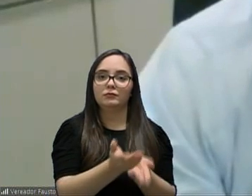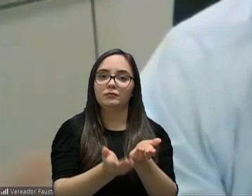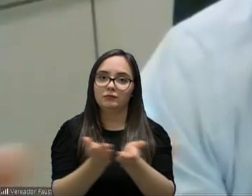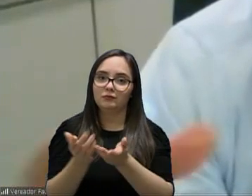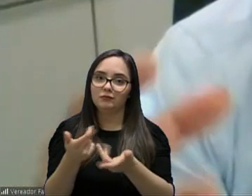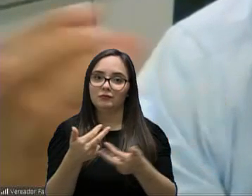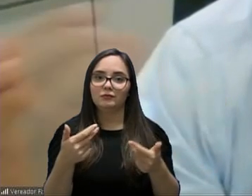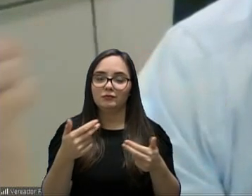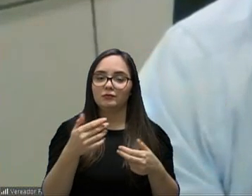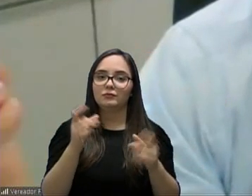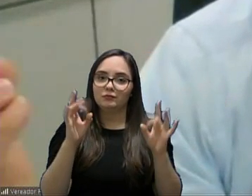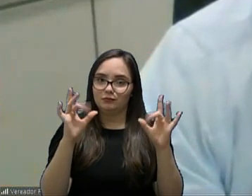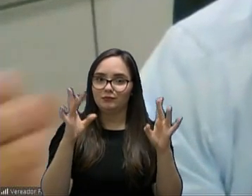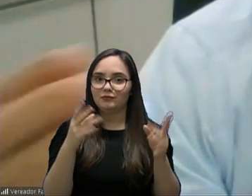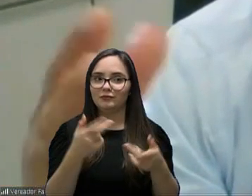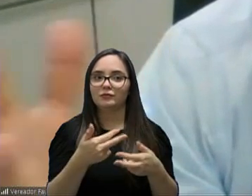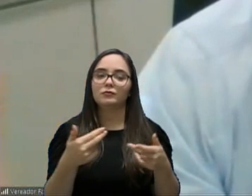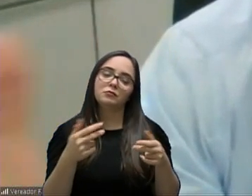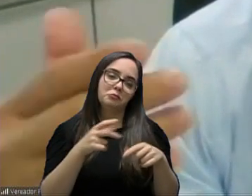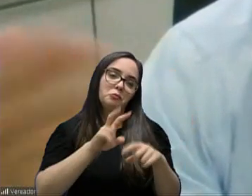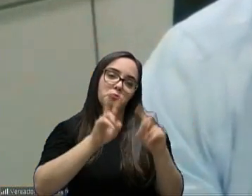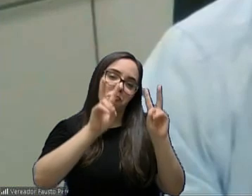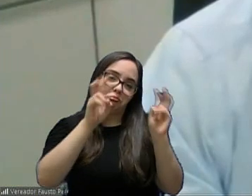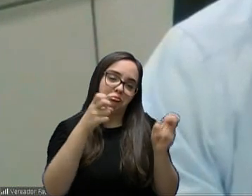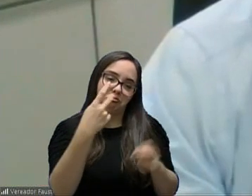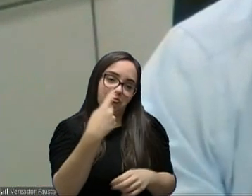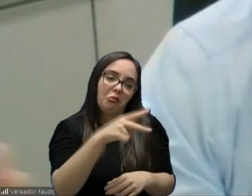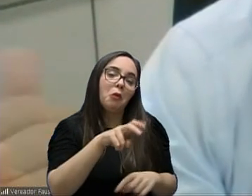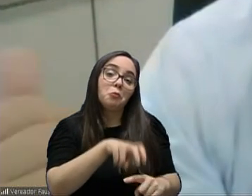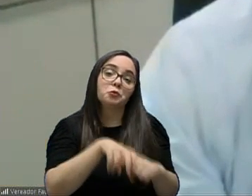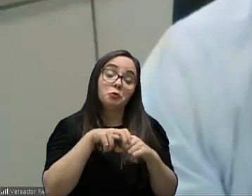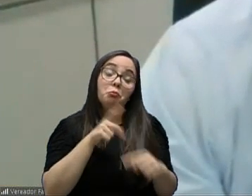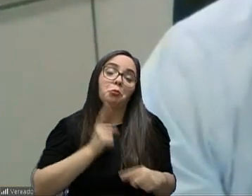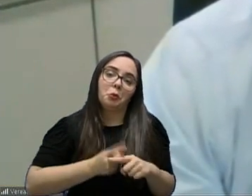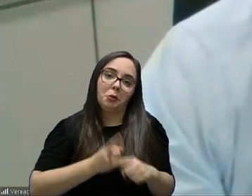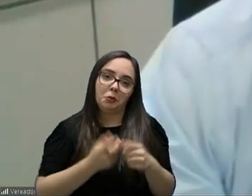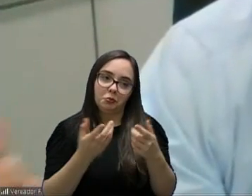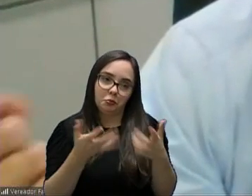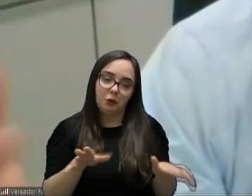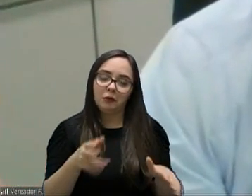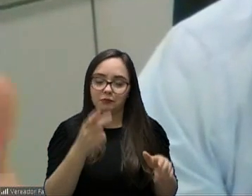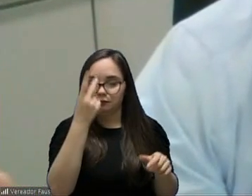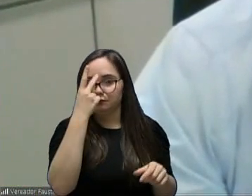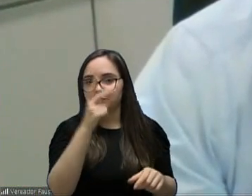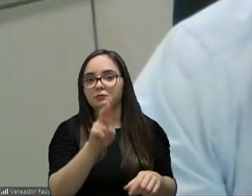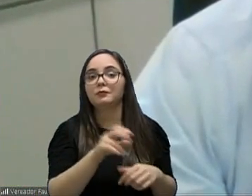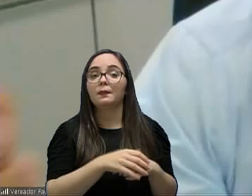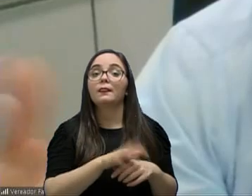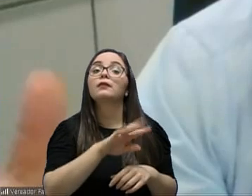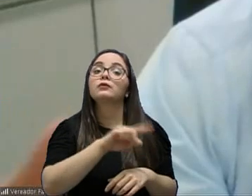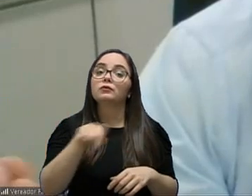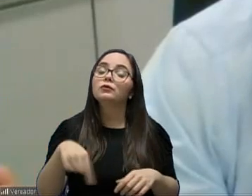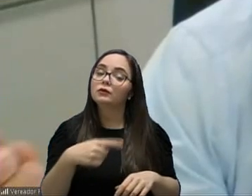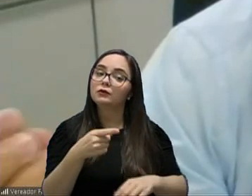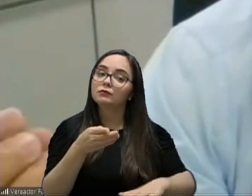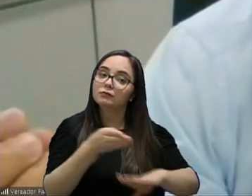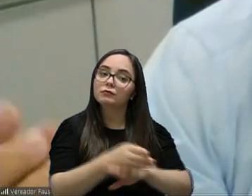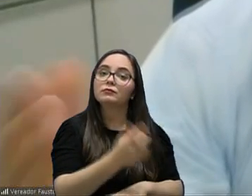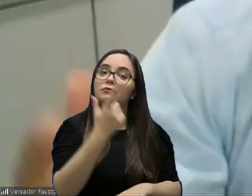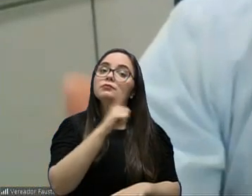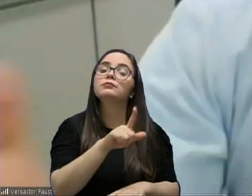crianças especiais por uma série de motivos que compete a eles falarem, não eu, mas nós intervimos para